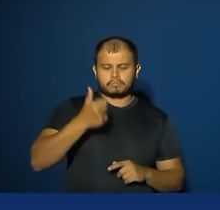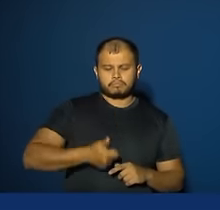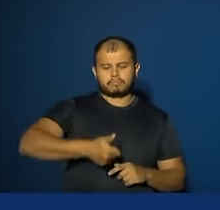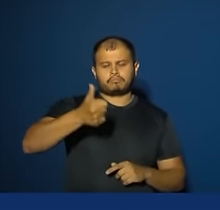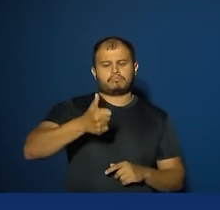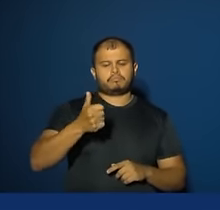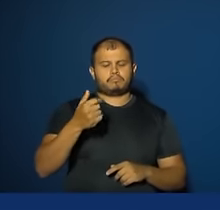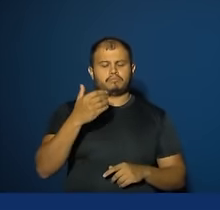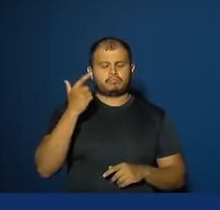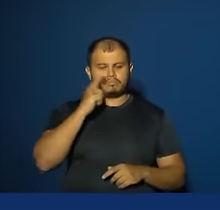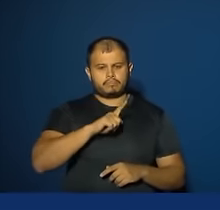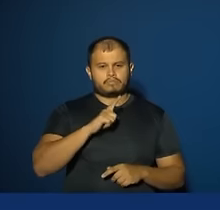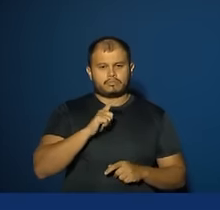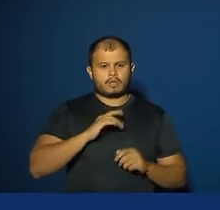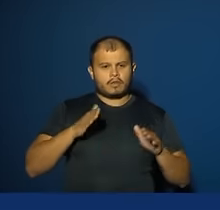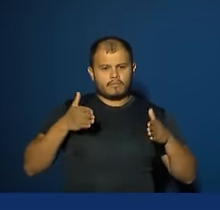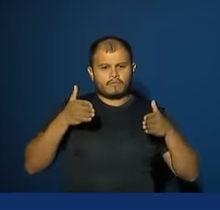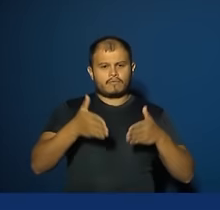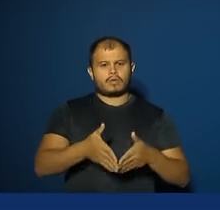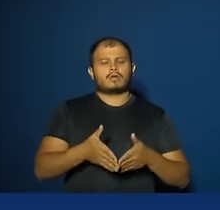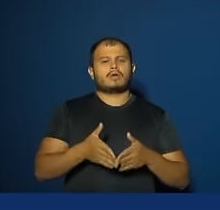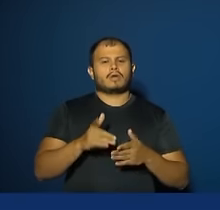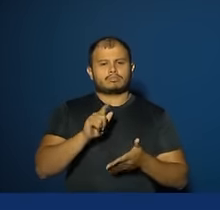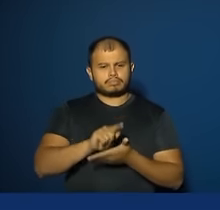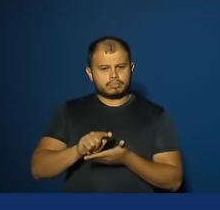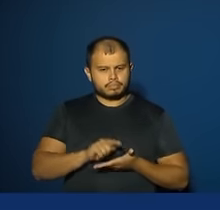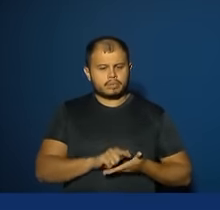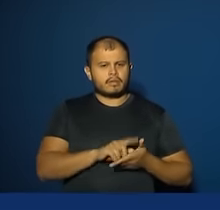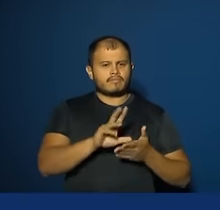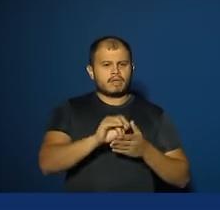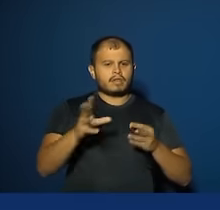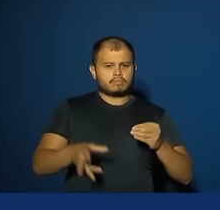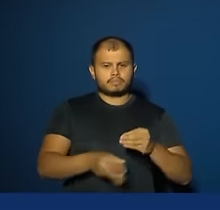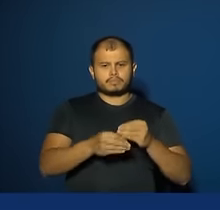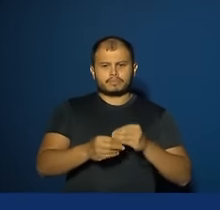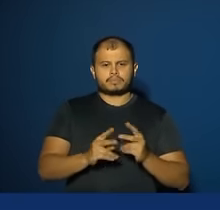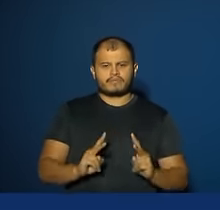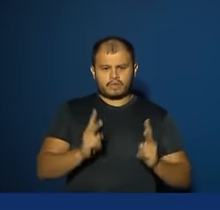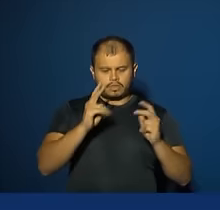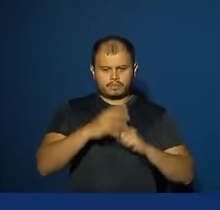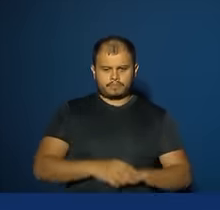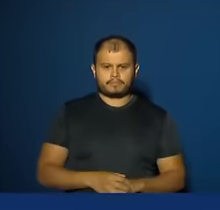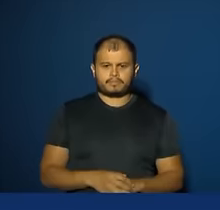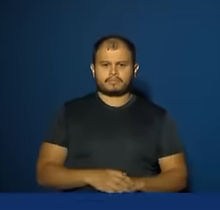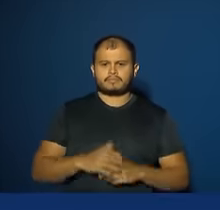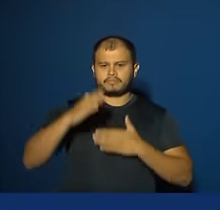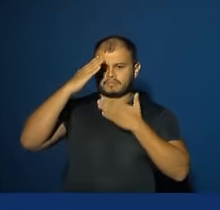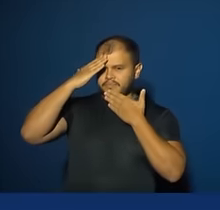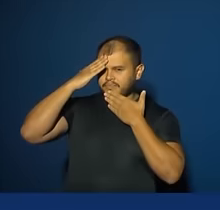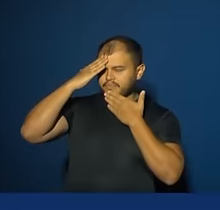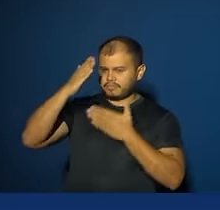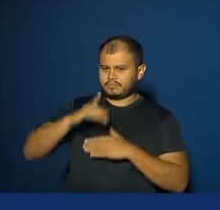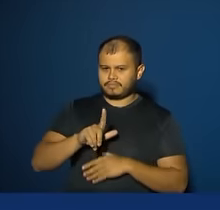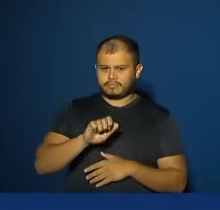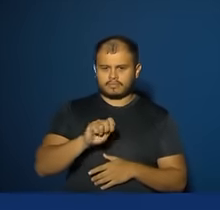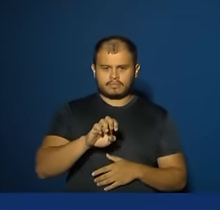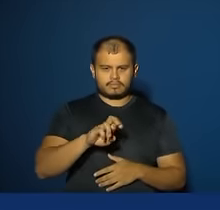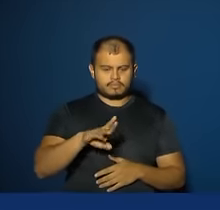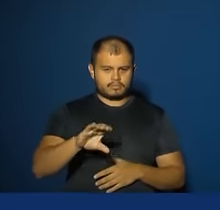conselho muito alinhado, está focado em saneamento, então acho que ainda vai agregar valor em relação a isso. Super obrigada.